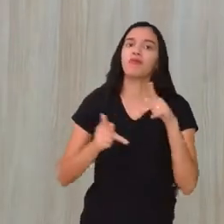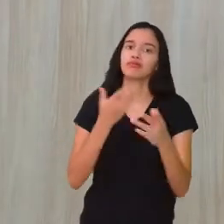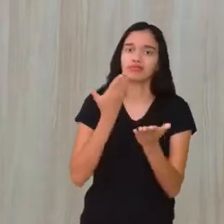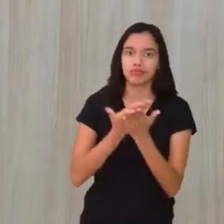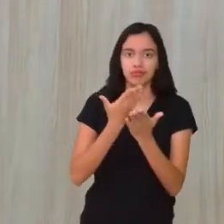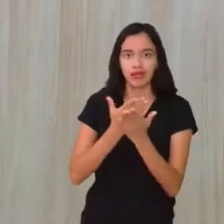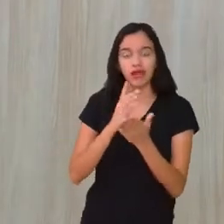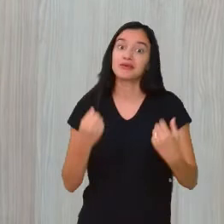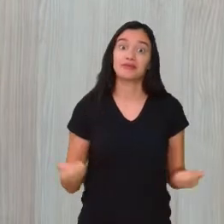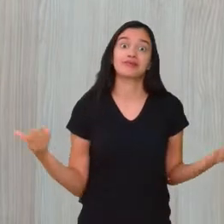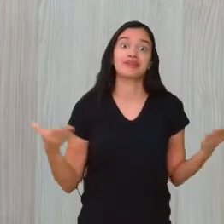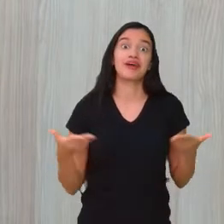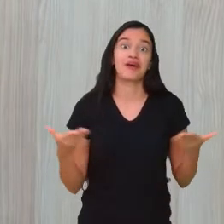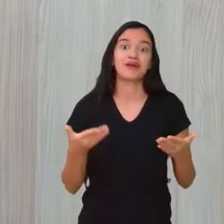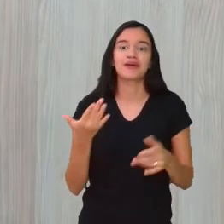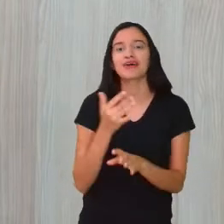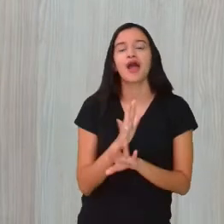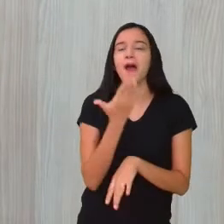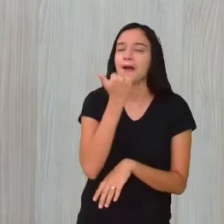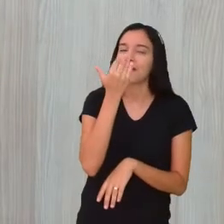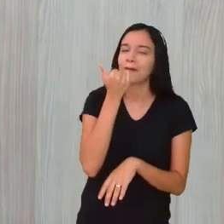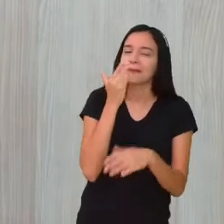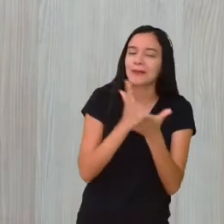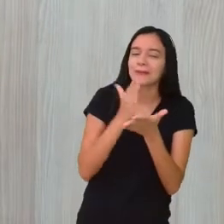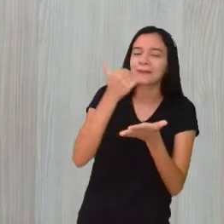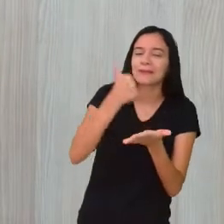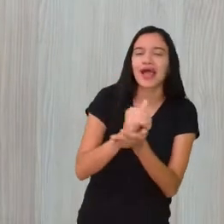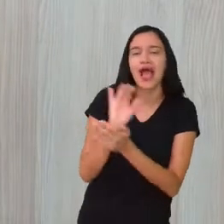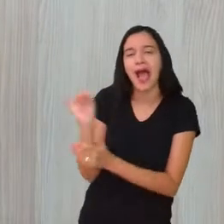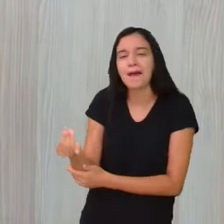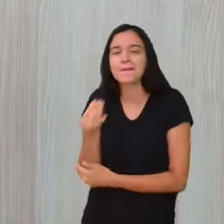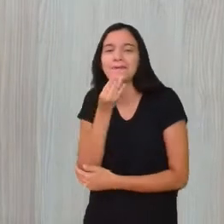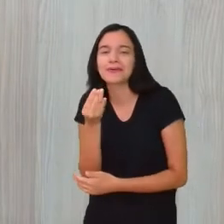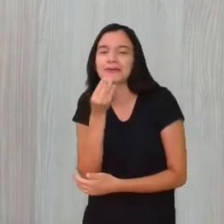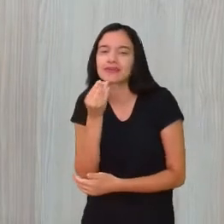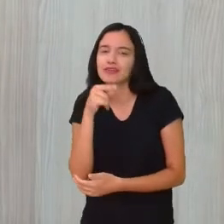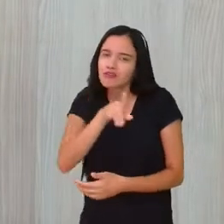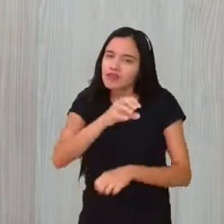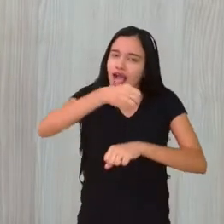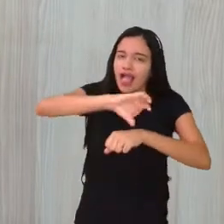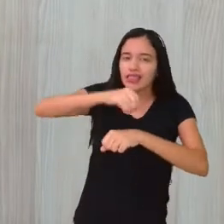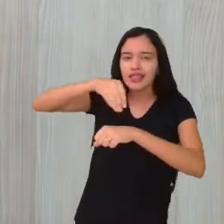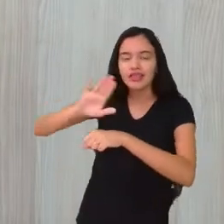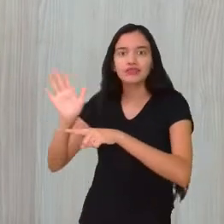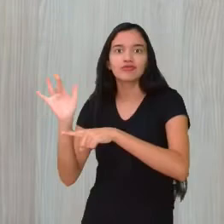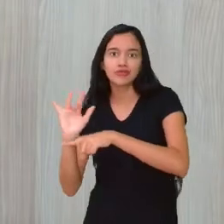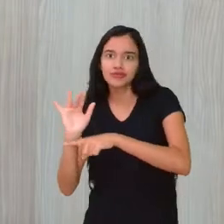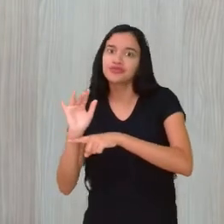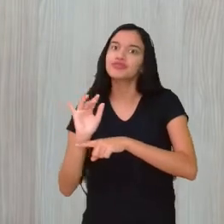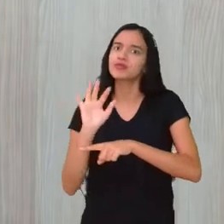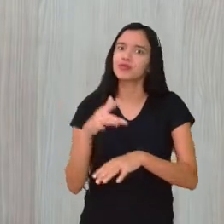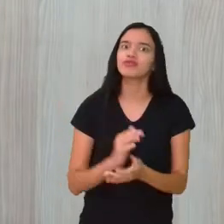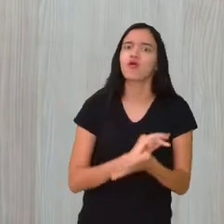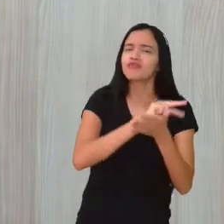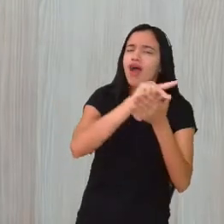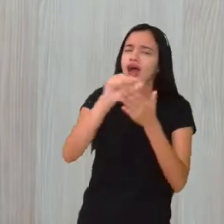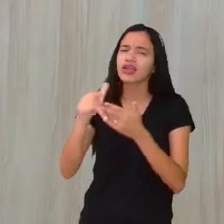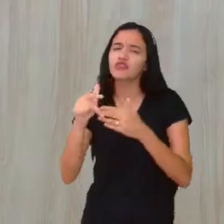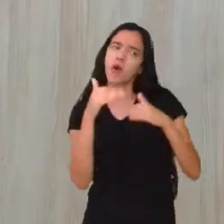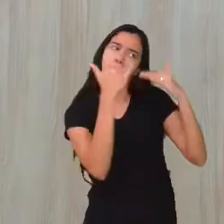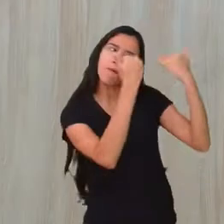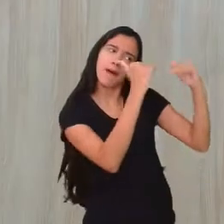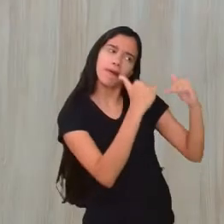luta, né, que existiam entre esses povos, eles empurraram os Tapuias para a região do interior, né, ocupando o litoral, e são eles que